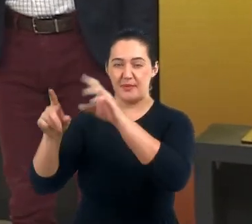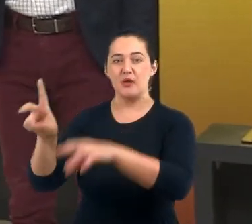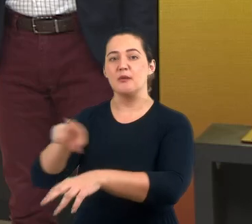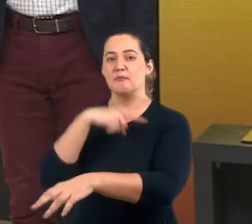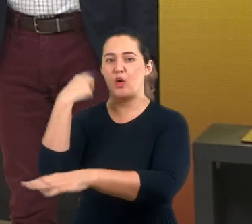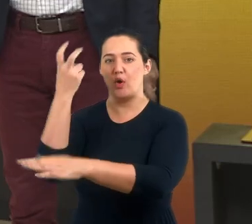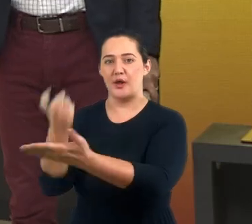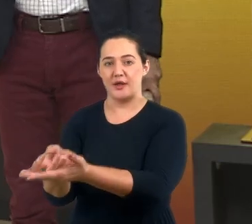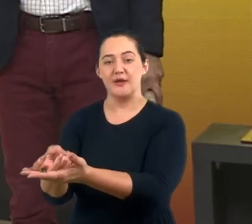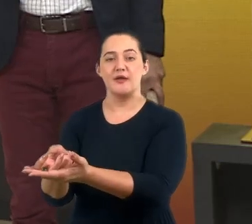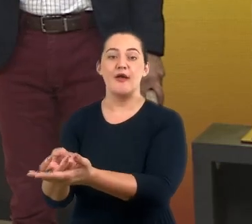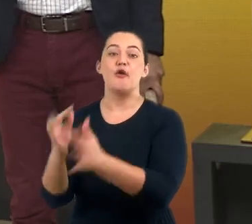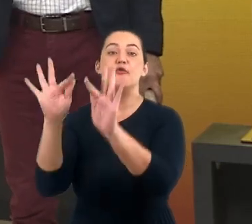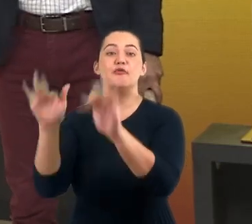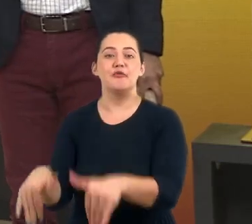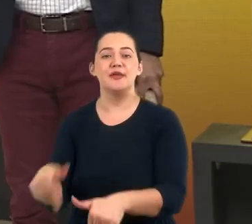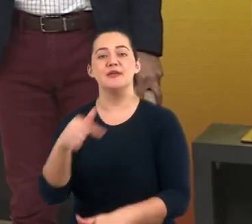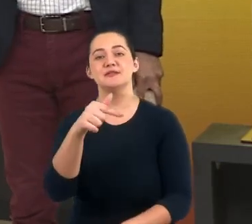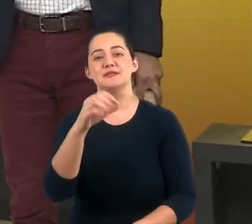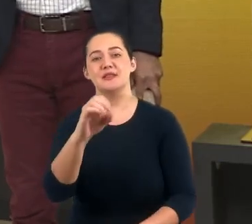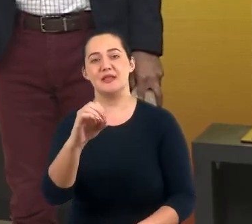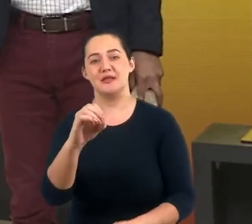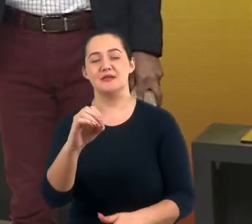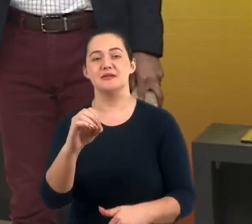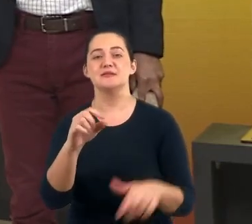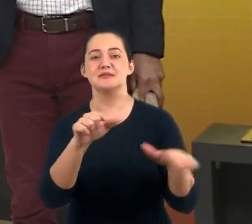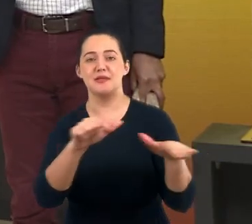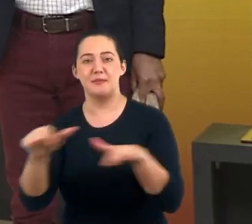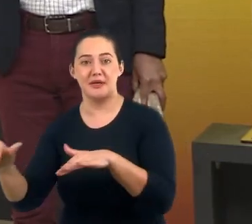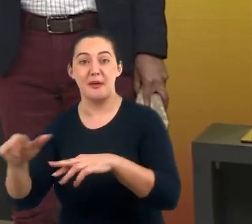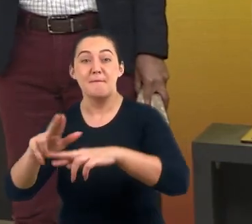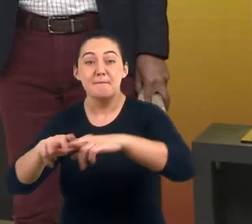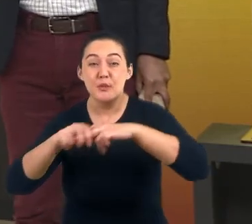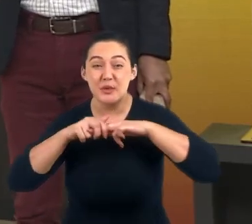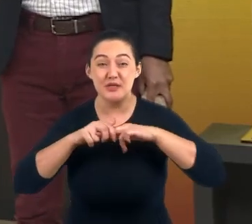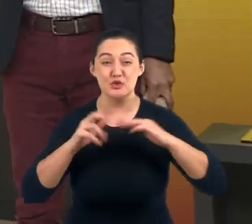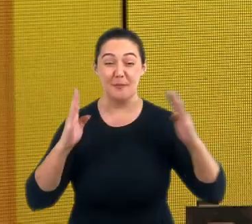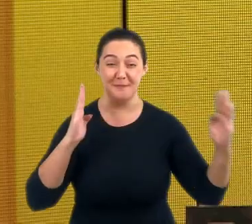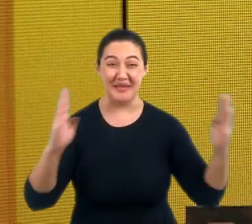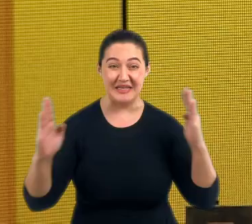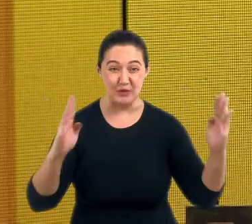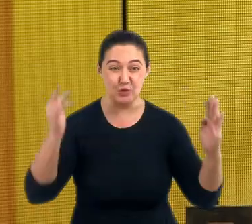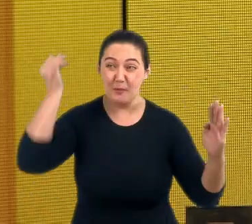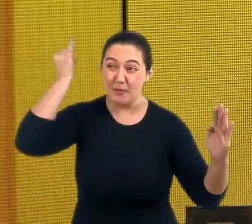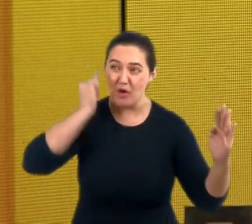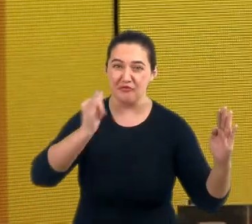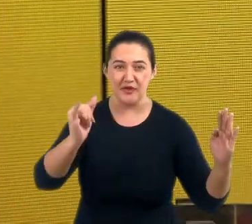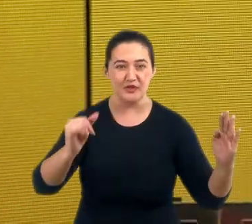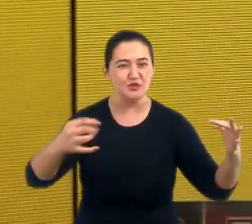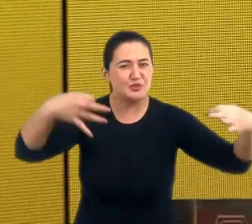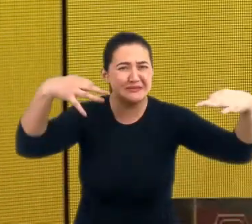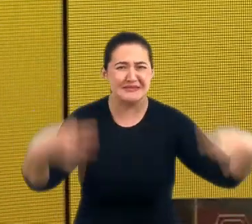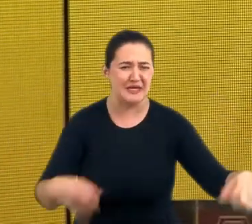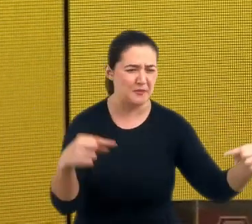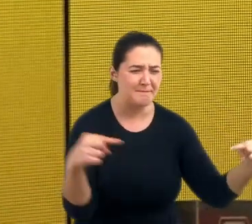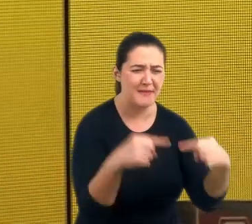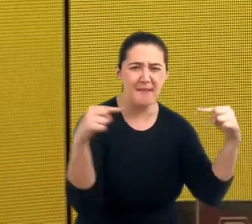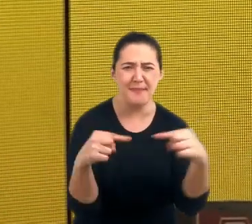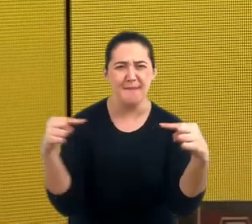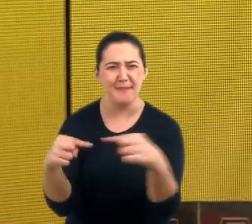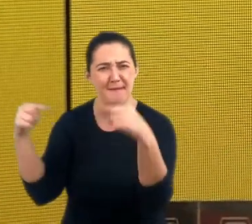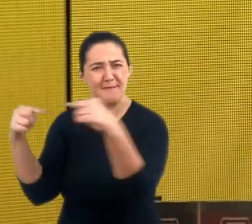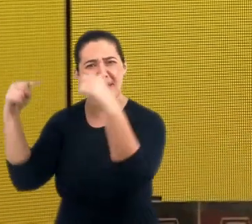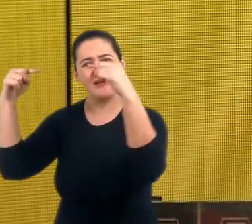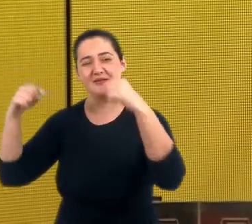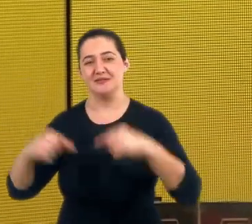semanas. Ou seja, o período é profeticamente muito bem estabelecido. O apedrejamento de Estevão é